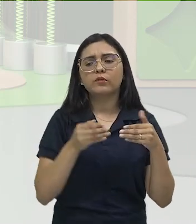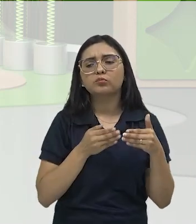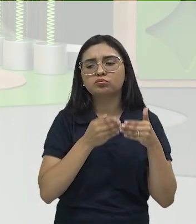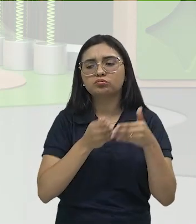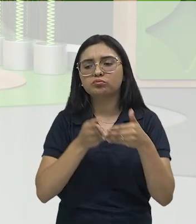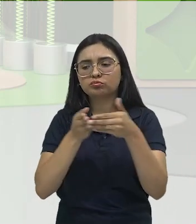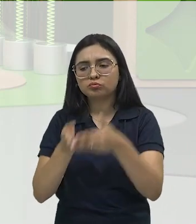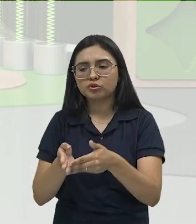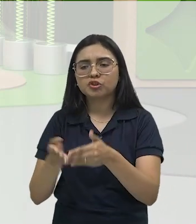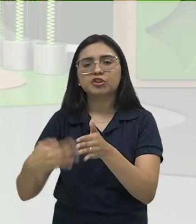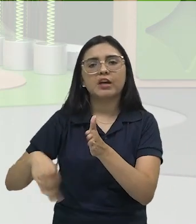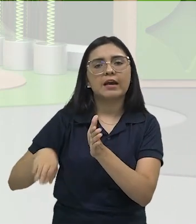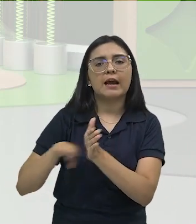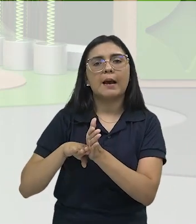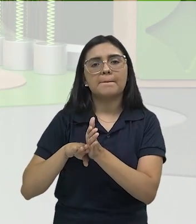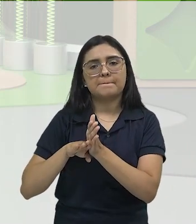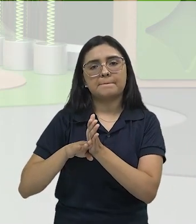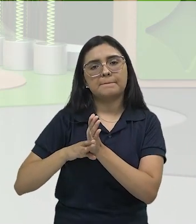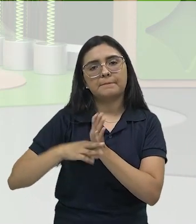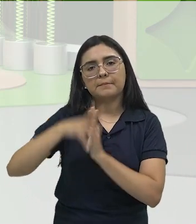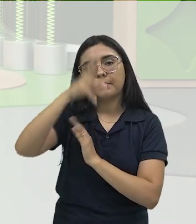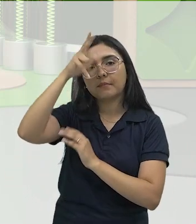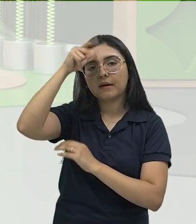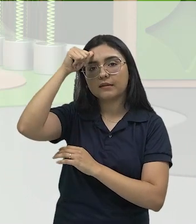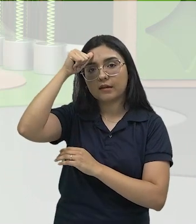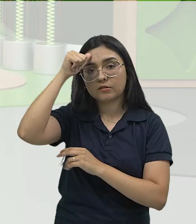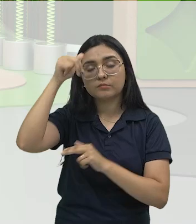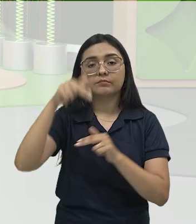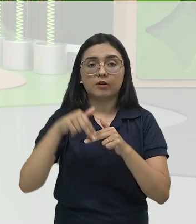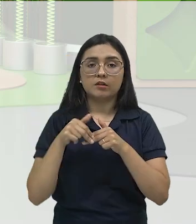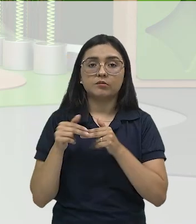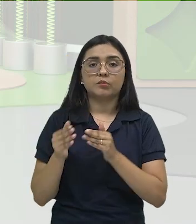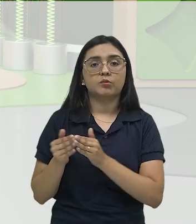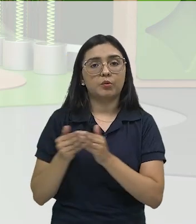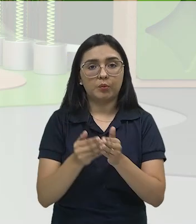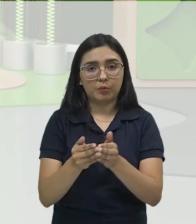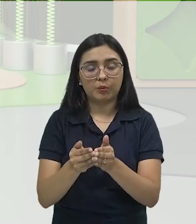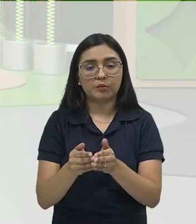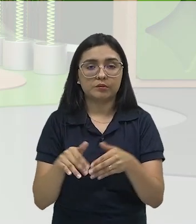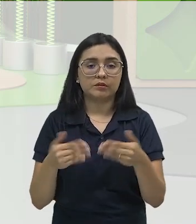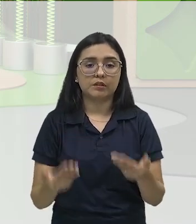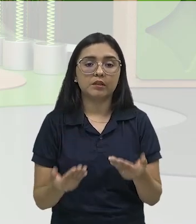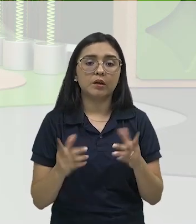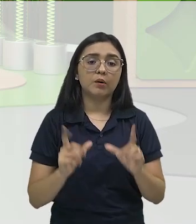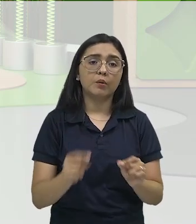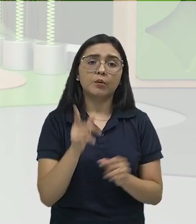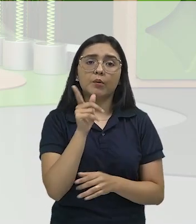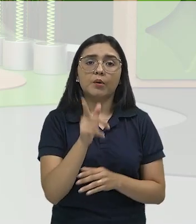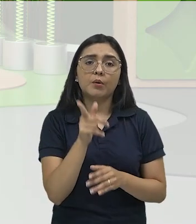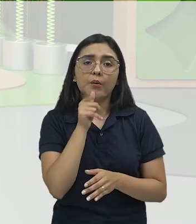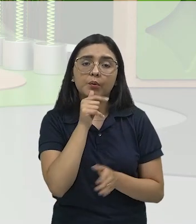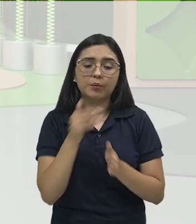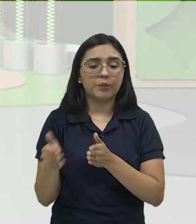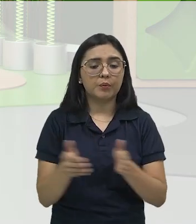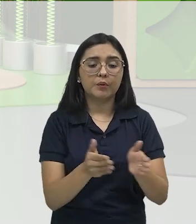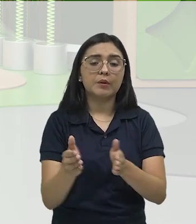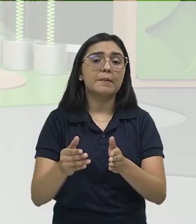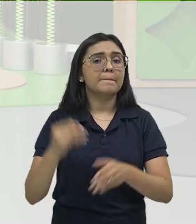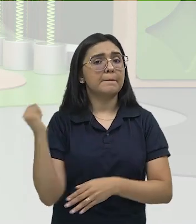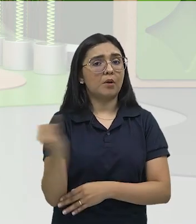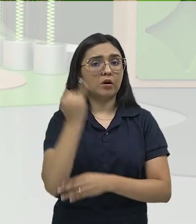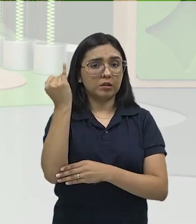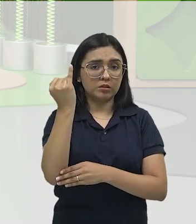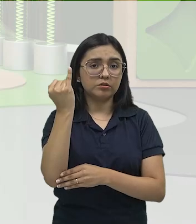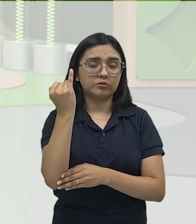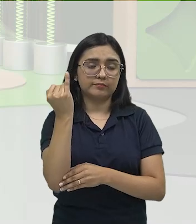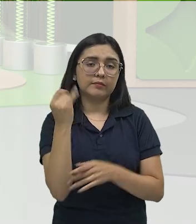cidade de Manaus, por exemplo, via os rios. Então, a presença dos rios é muito importante. E para os ribeirinhos,